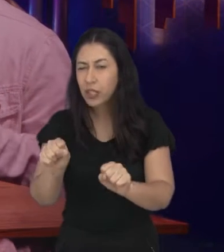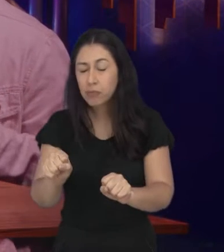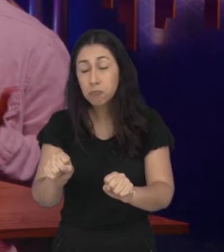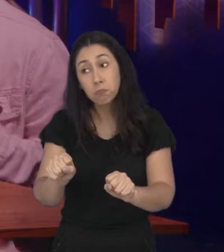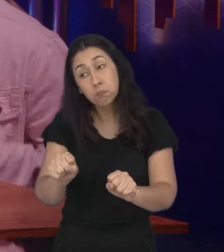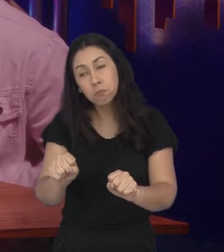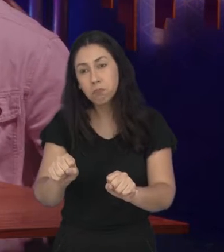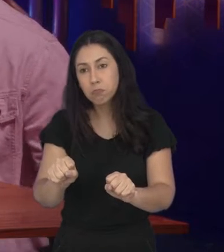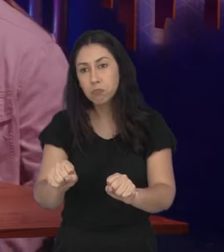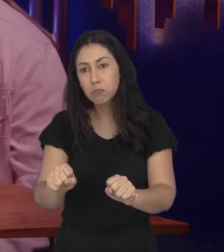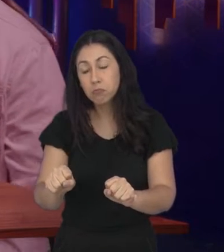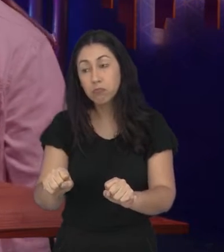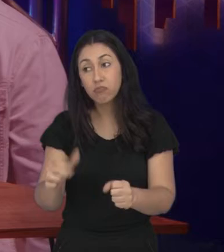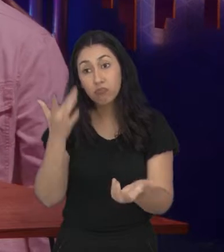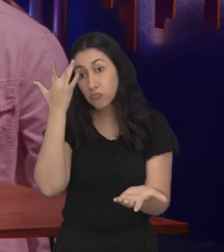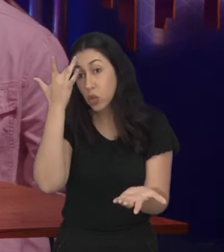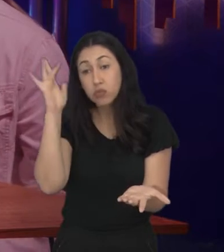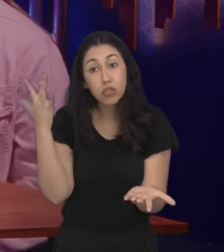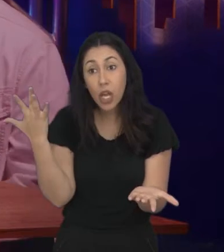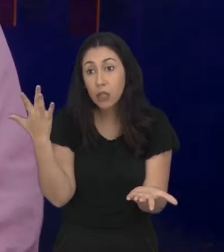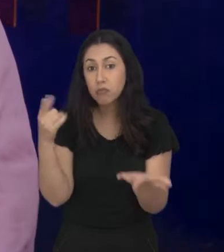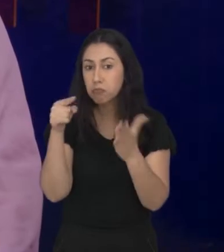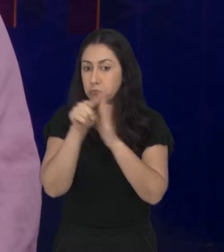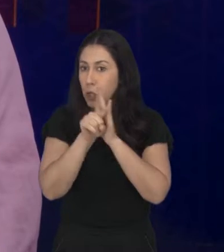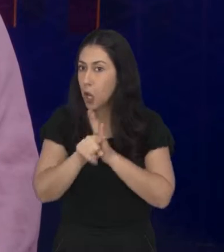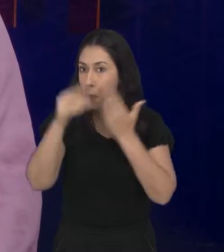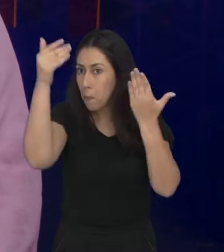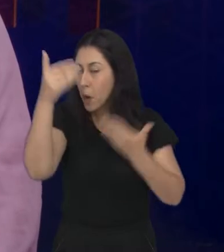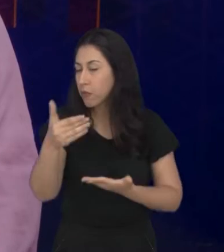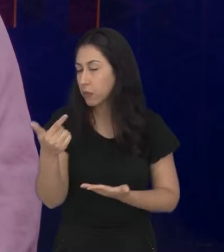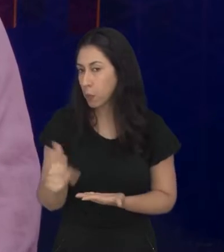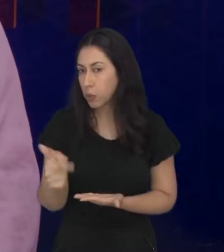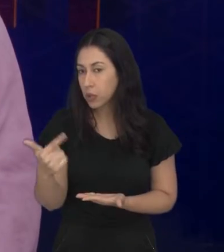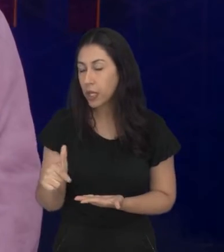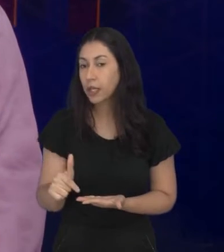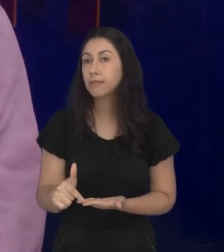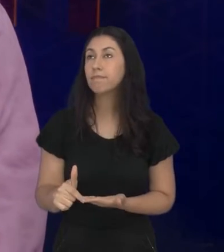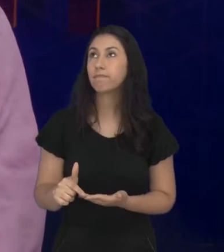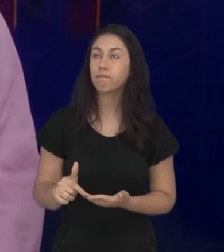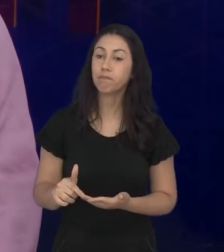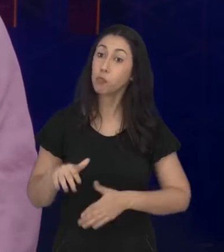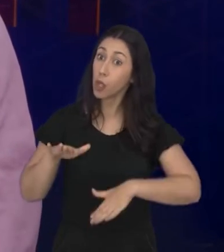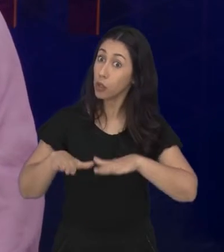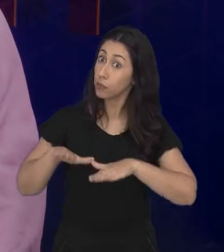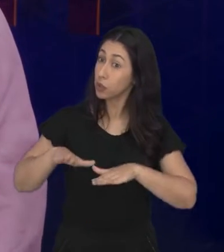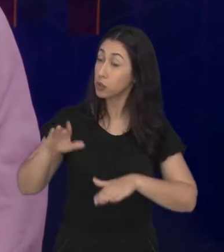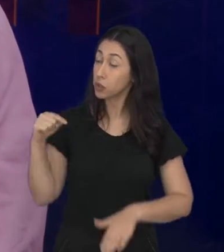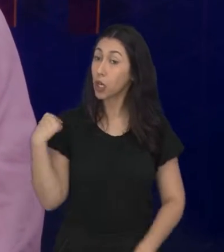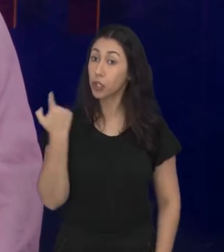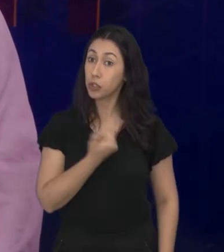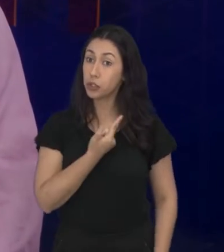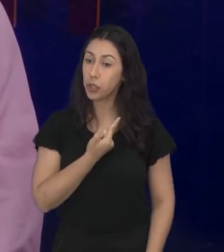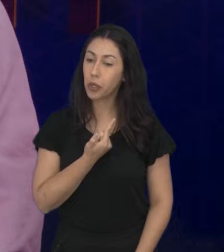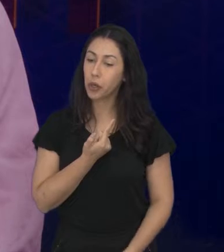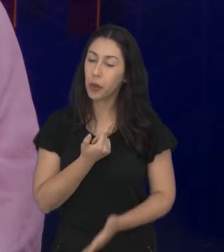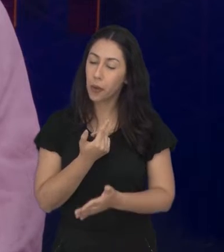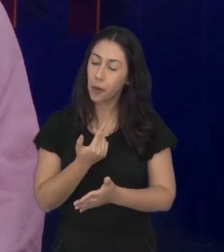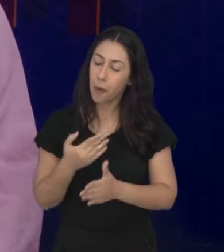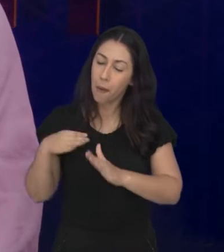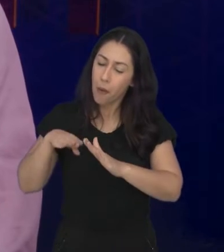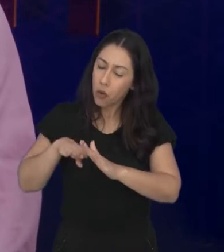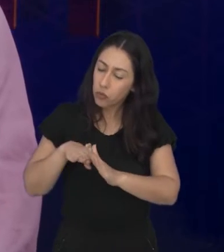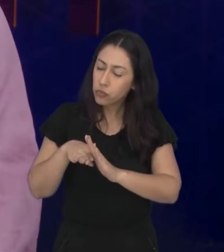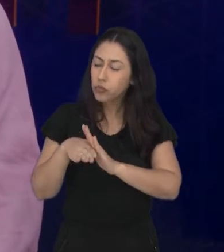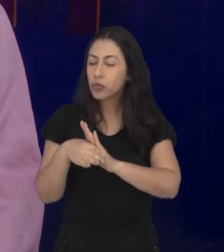não tem nenhum estudo que aponte isso. Talvez a gente esteja adquirindo esses hábitos porque